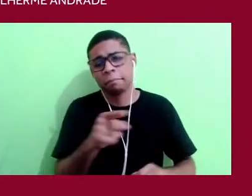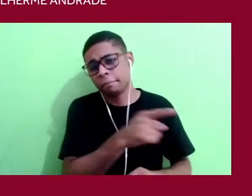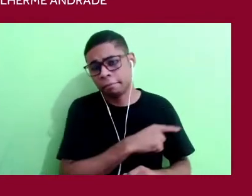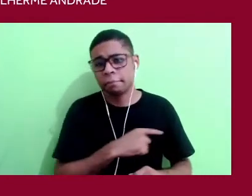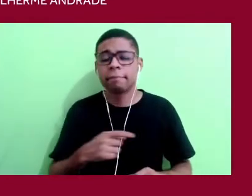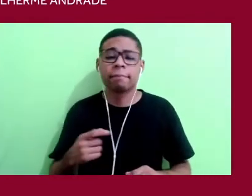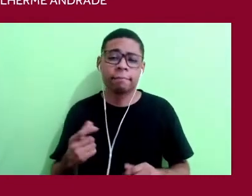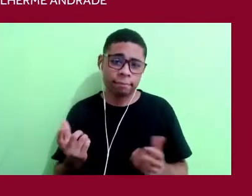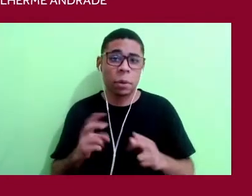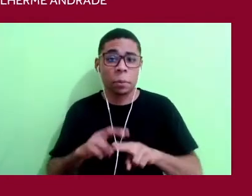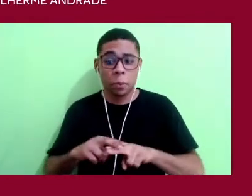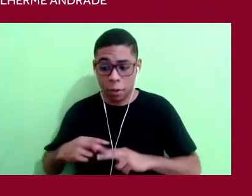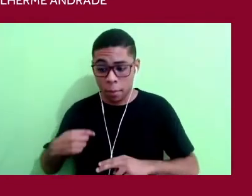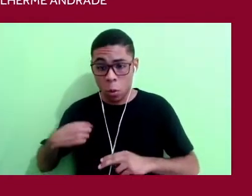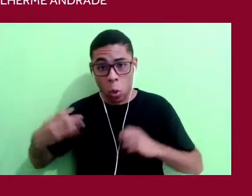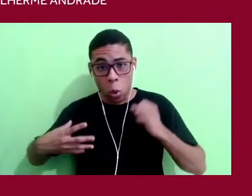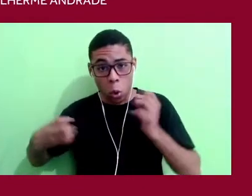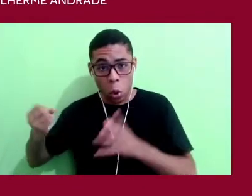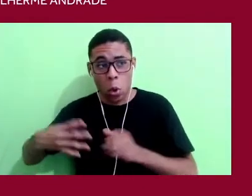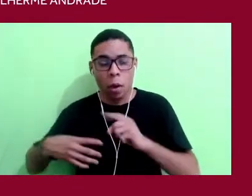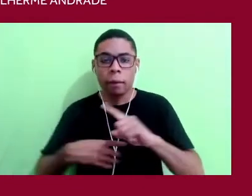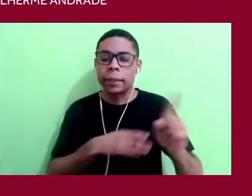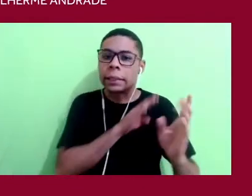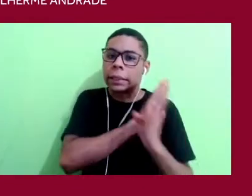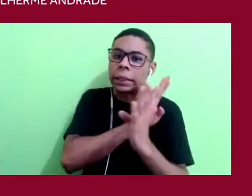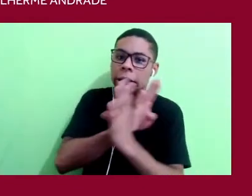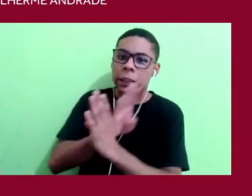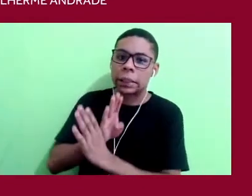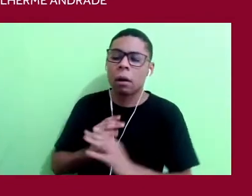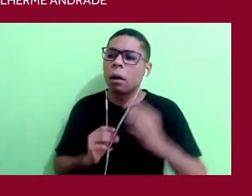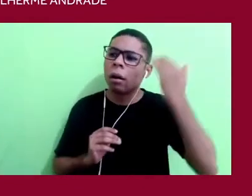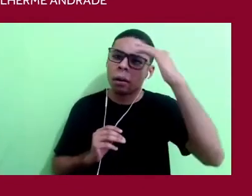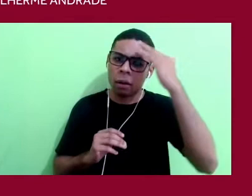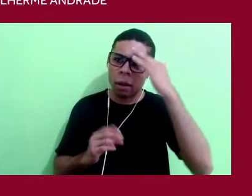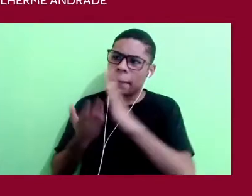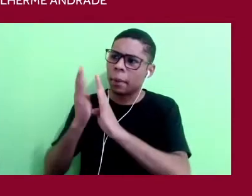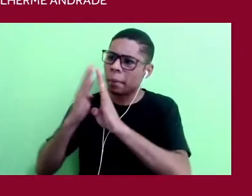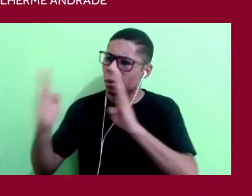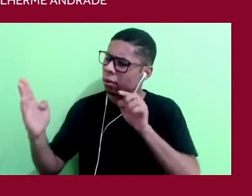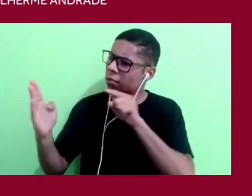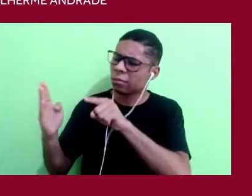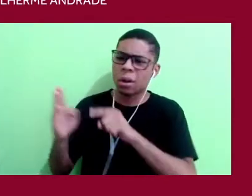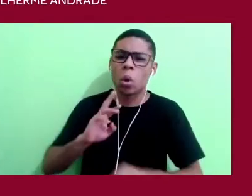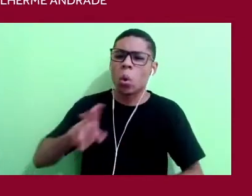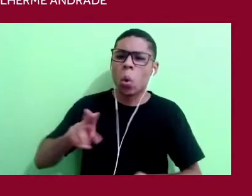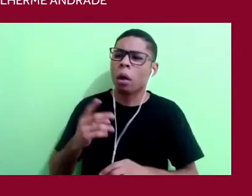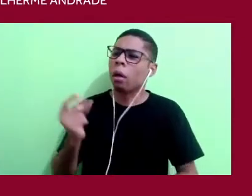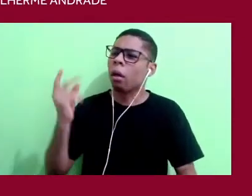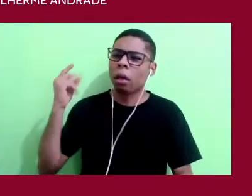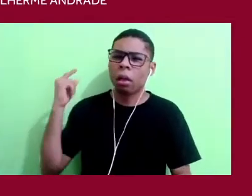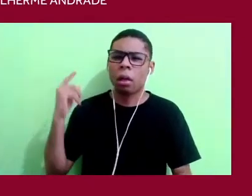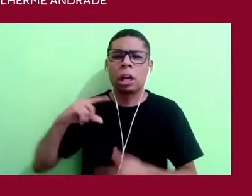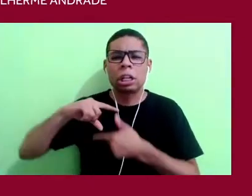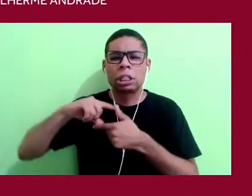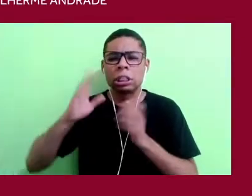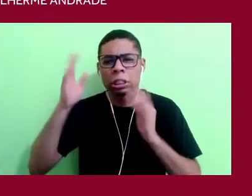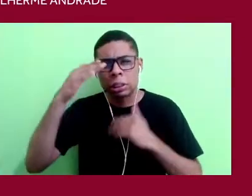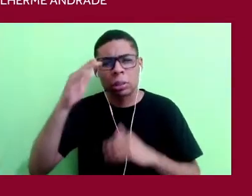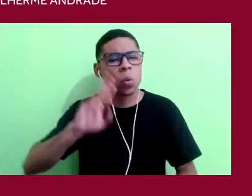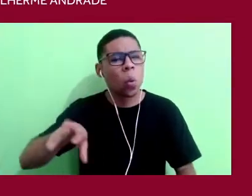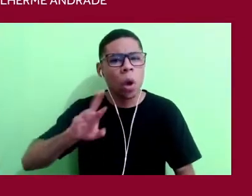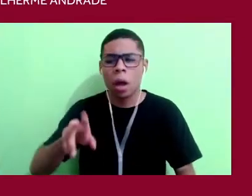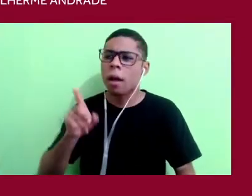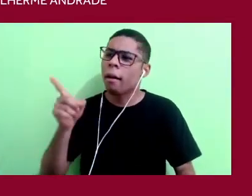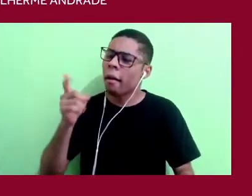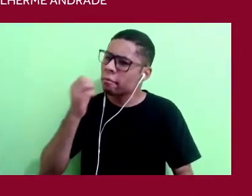essa nova visão, né? E fazer com que as pessoas entendam que a biblioteca ela é muito mais do que aquilo do que elas pensam que é.